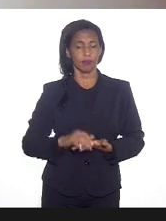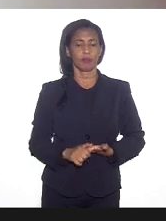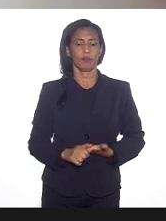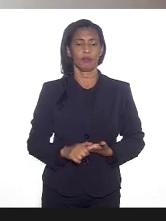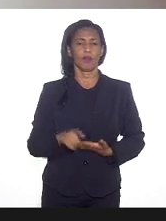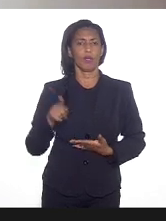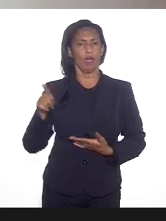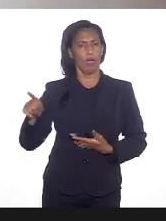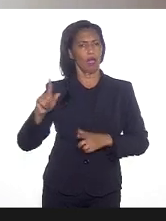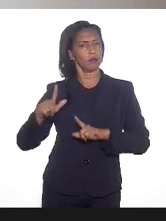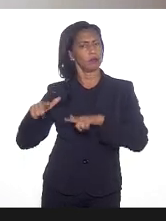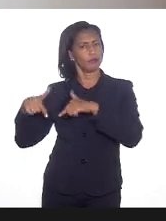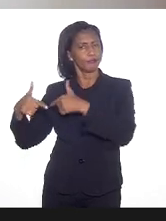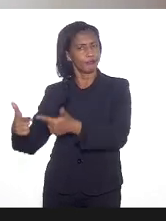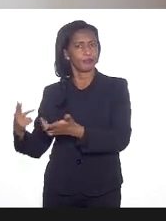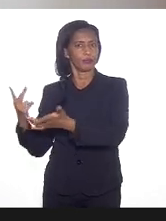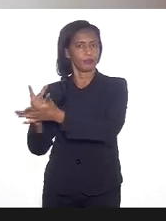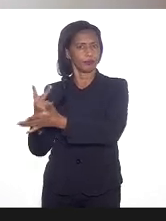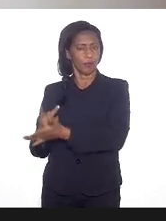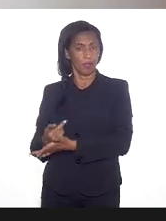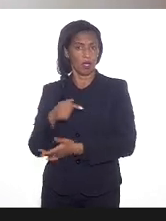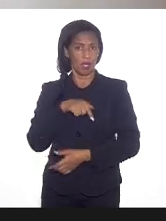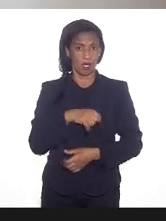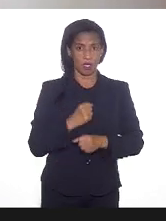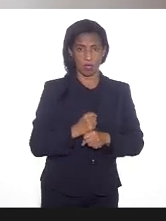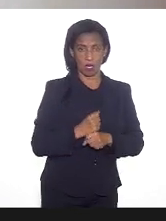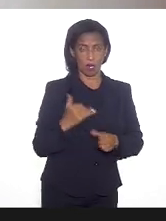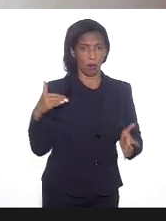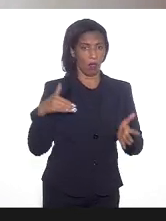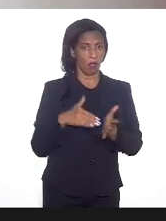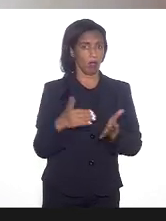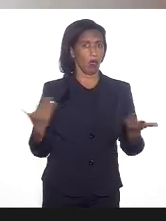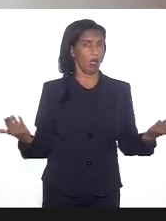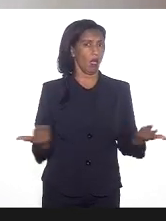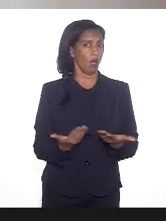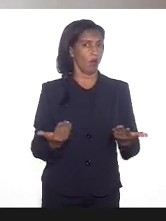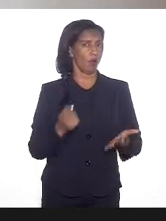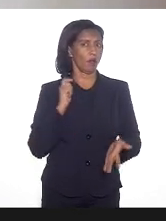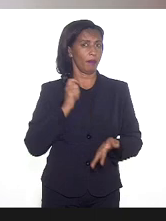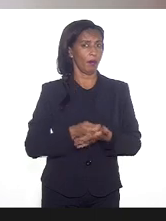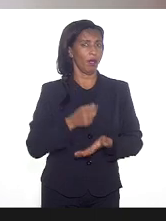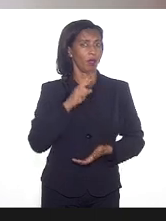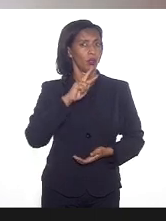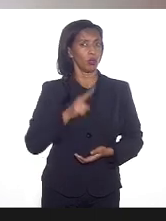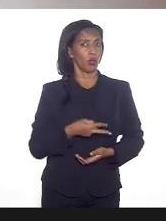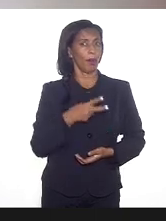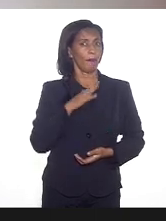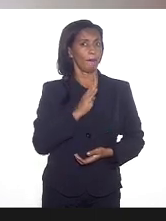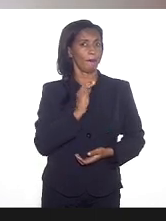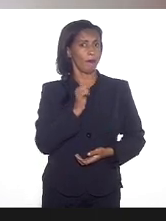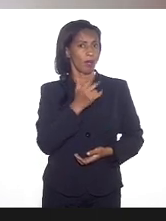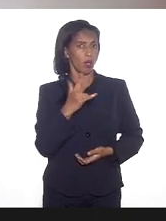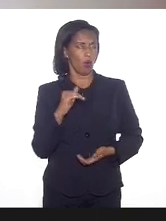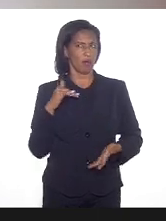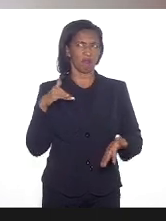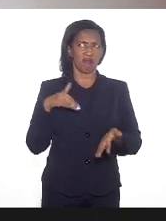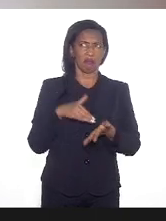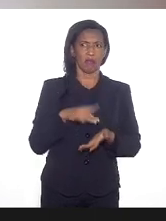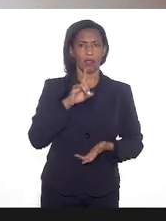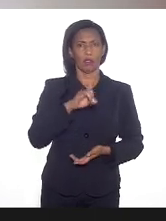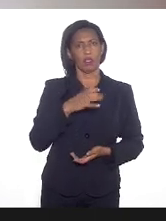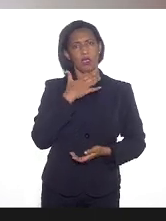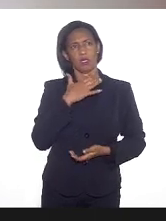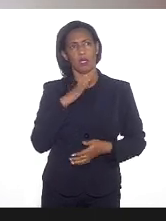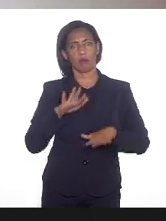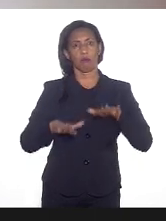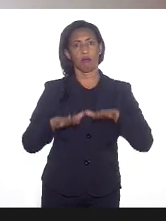a essas operações. Esse ano, né, até agora, já foram pagos quase 2 bilhões de reais. Até o final do ano, novamente, serão